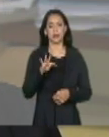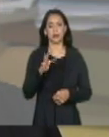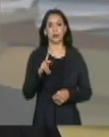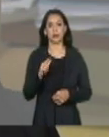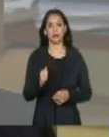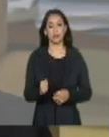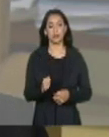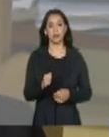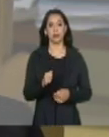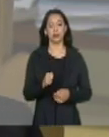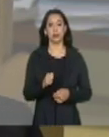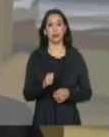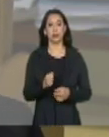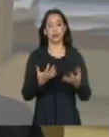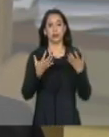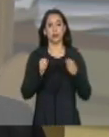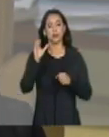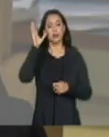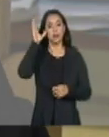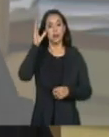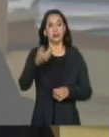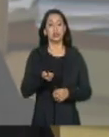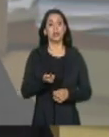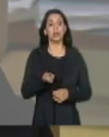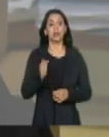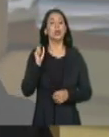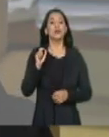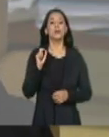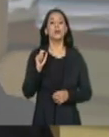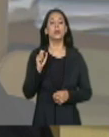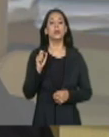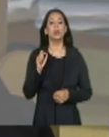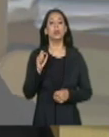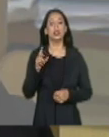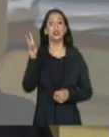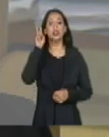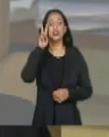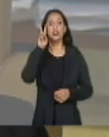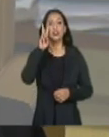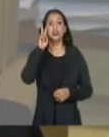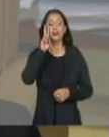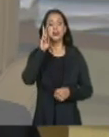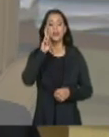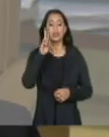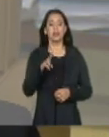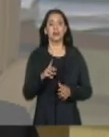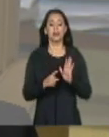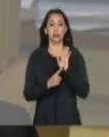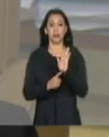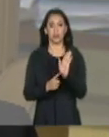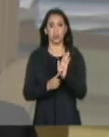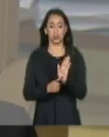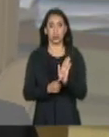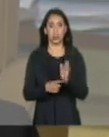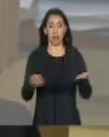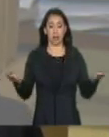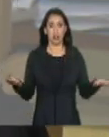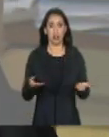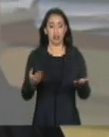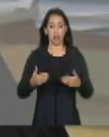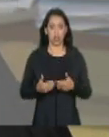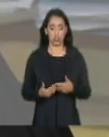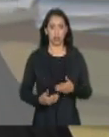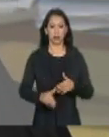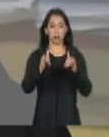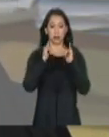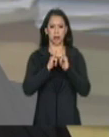nesse episódio da Receita, tomamos essa decisão. Mas, ministro Gilmar Mendes. A história está a nos revelar, e agora, a partir dessas